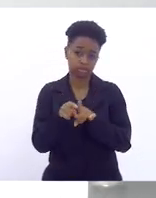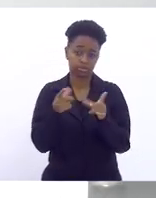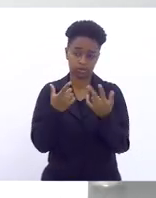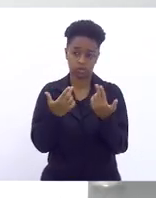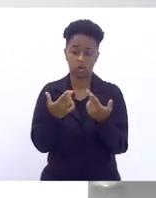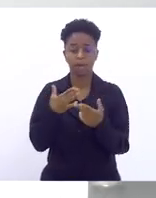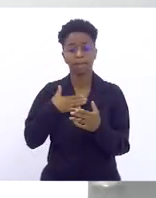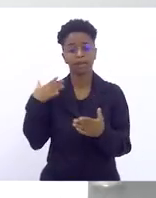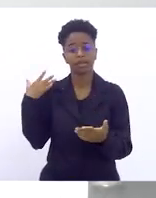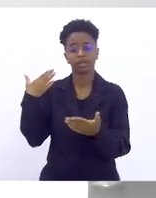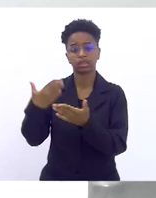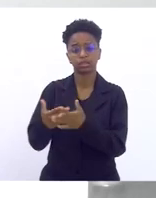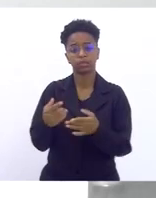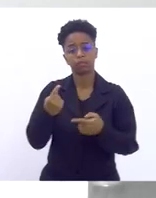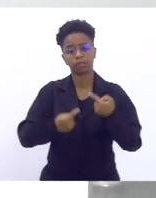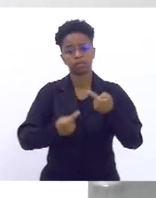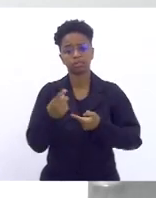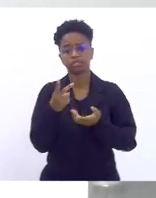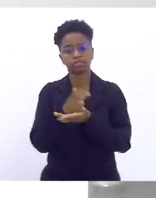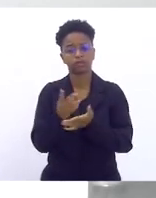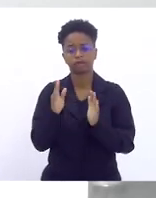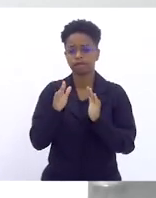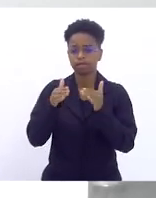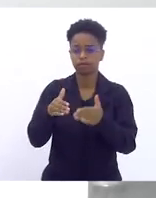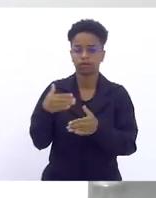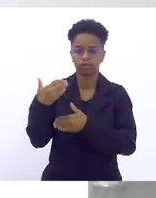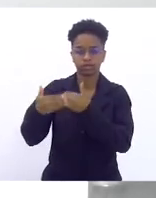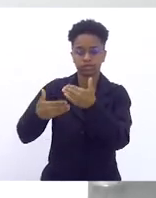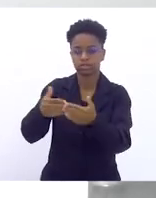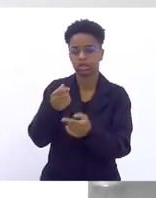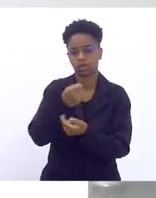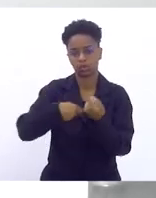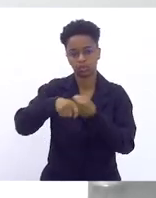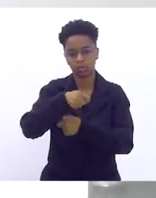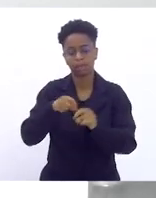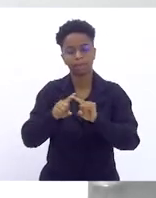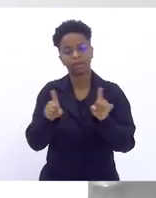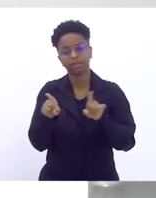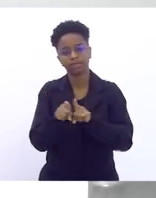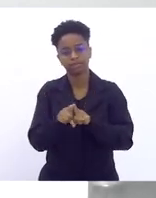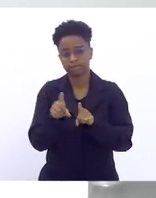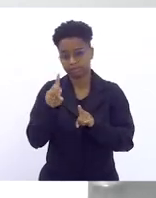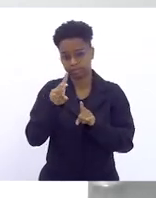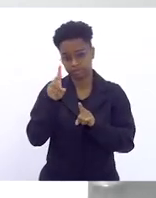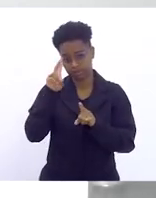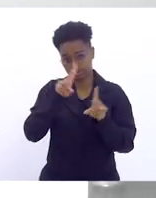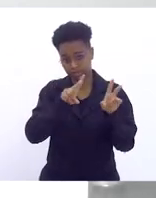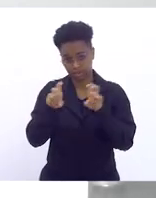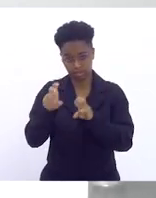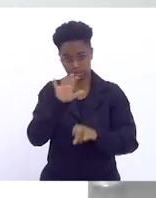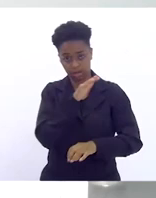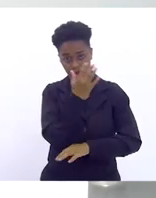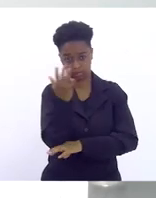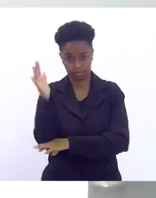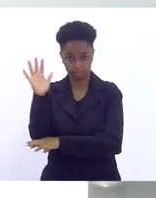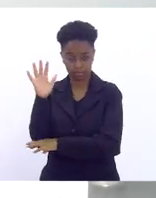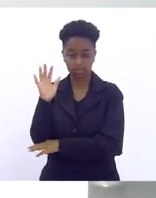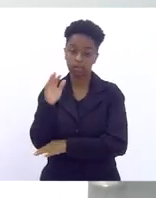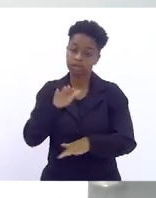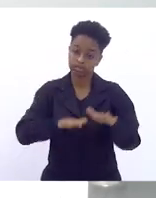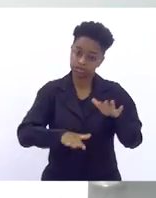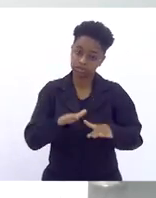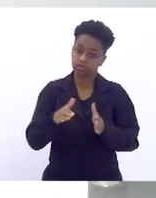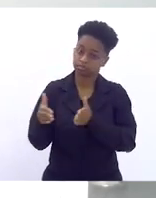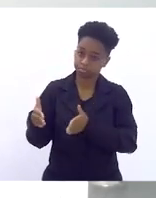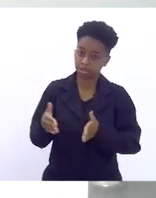minha trajetória política sempre foi muito voltada para o desenvolvimento econômico mas também para questão ambiental que Talvez possa ser um